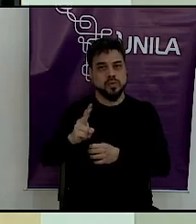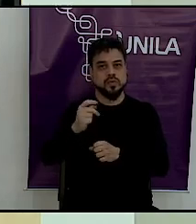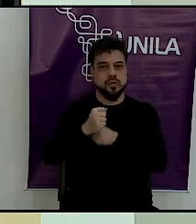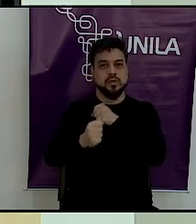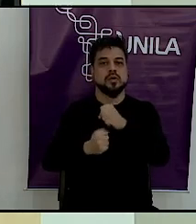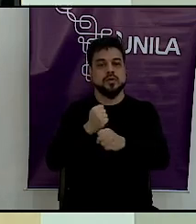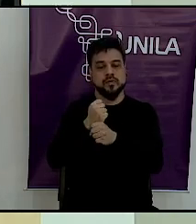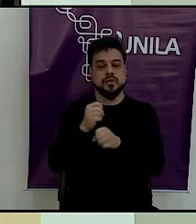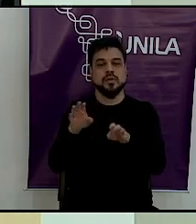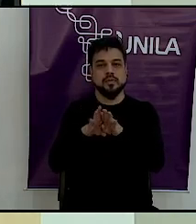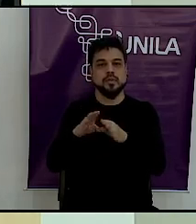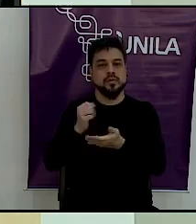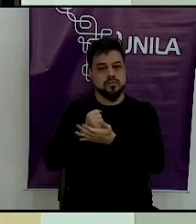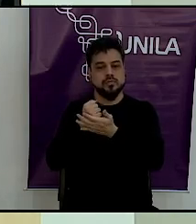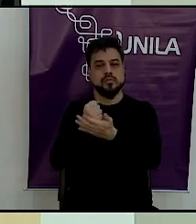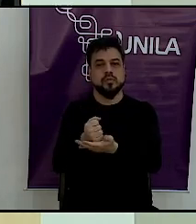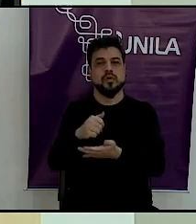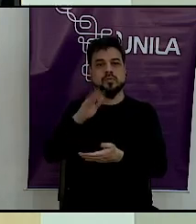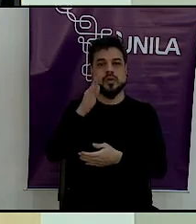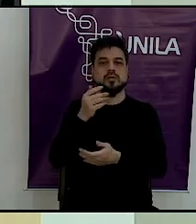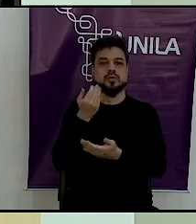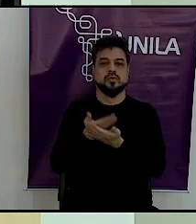ano 2025.